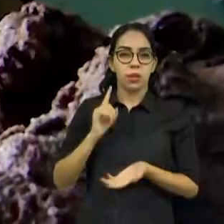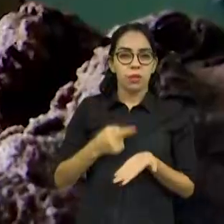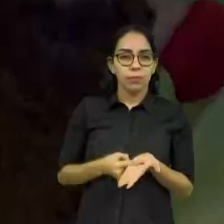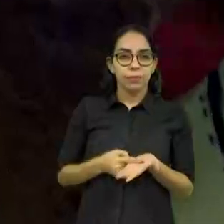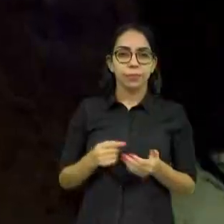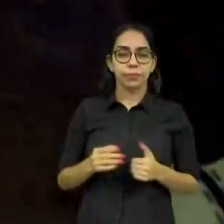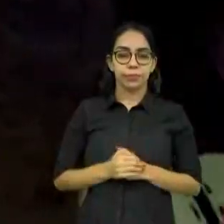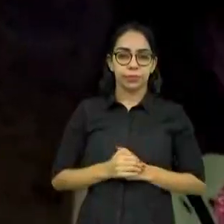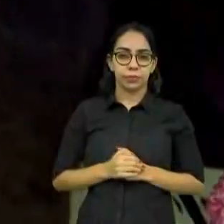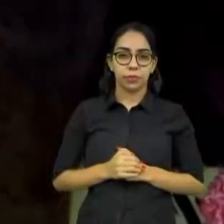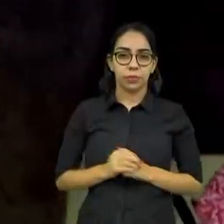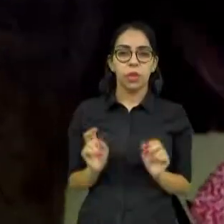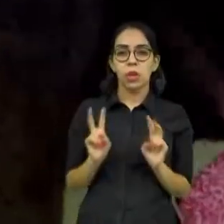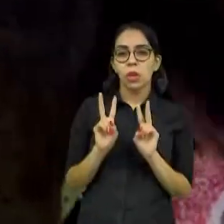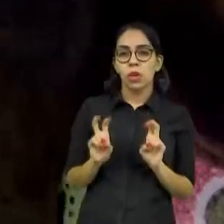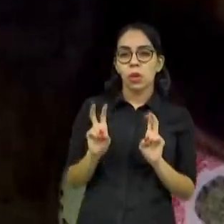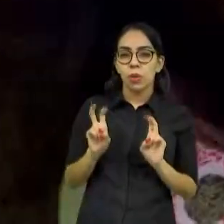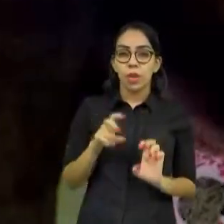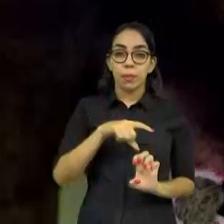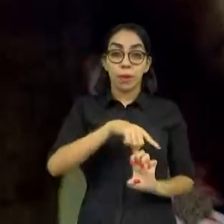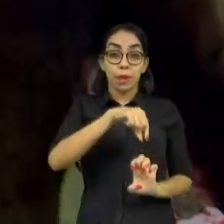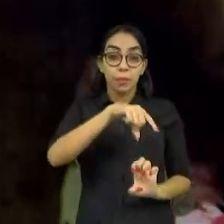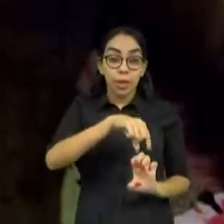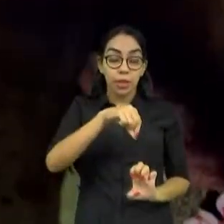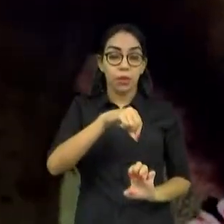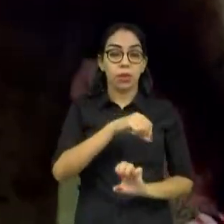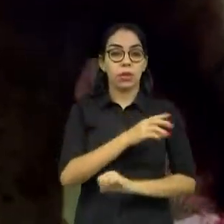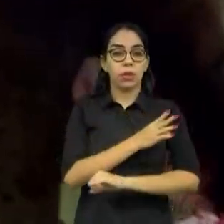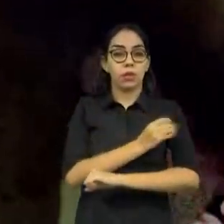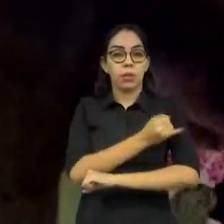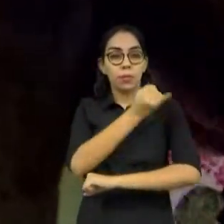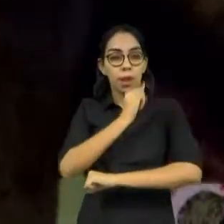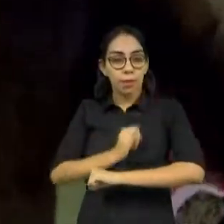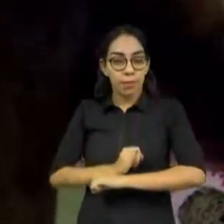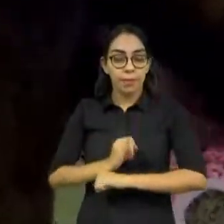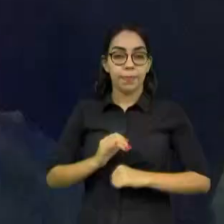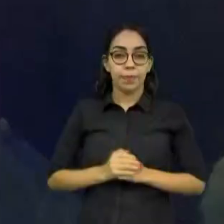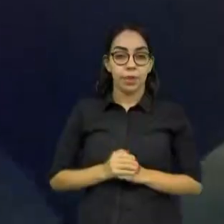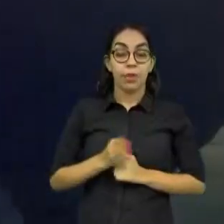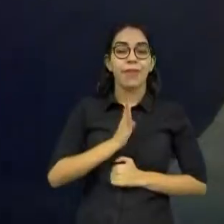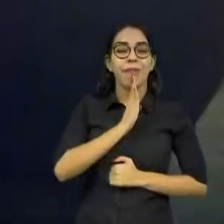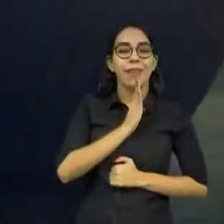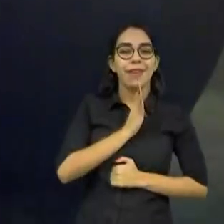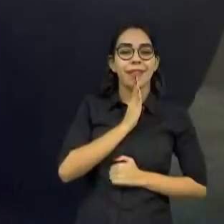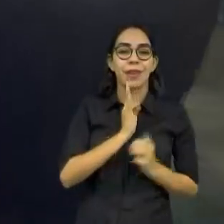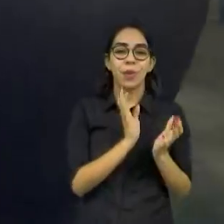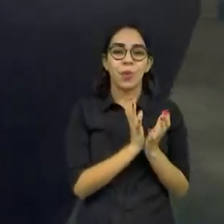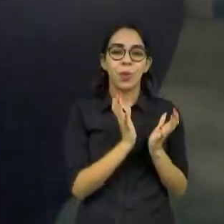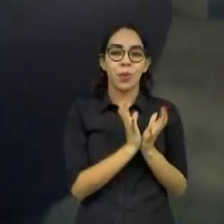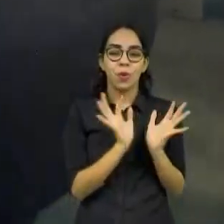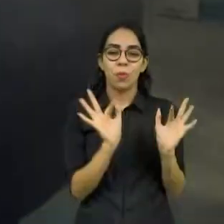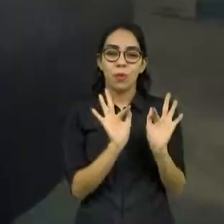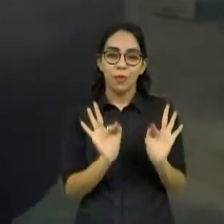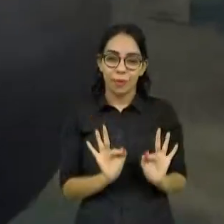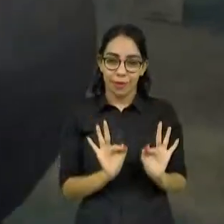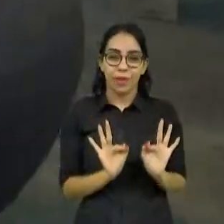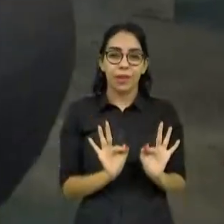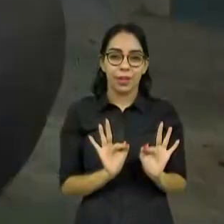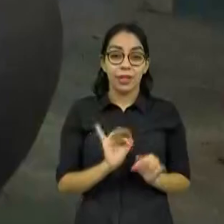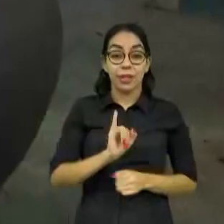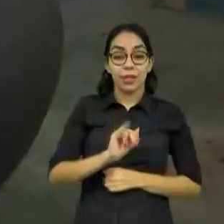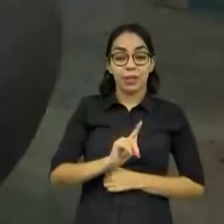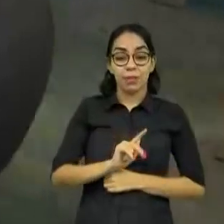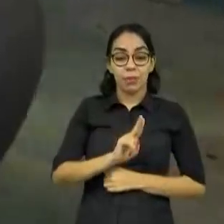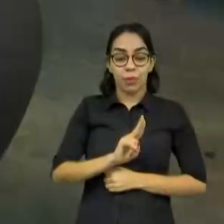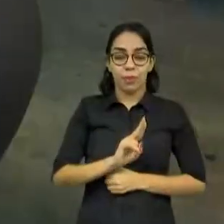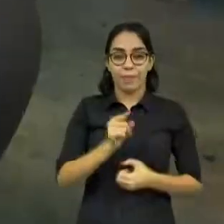sobre o empreendedorismo na região da Ibiapaba, vamos conhecer a comunidade da Alegria no município de Ipu.